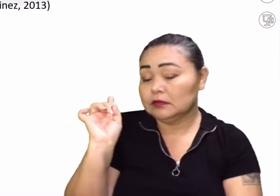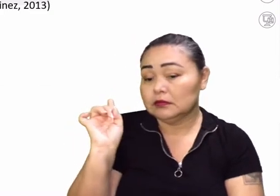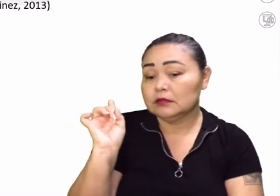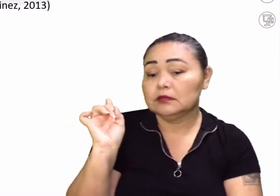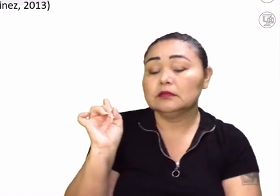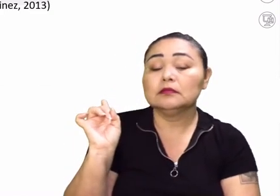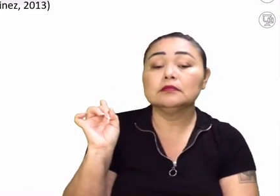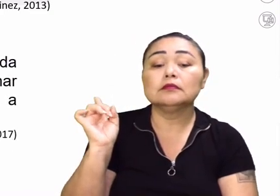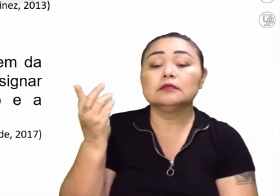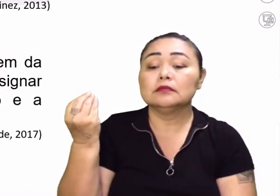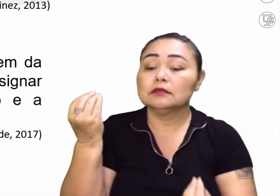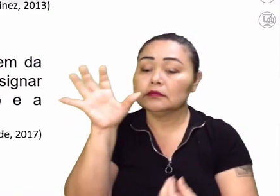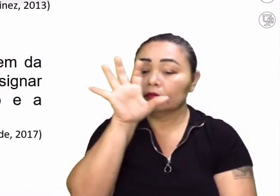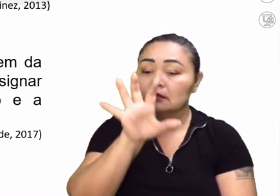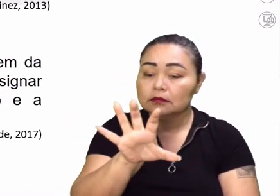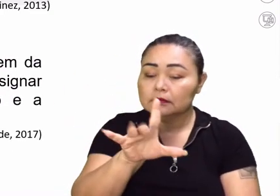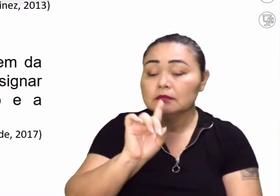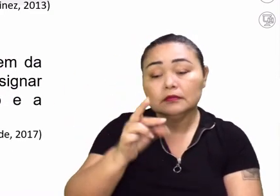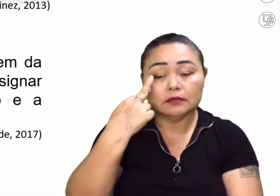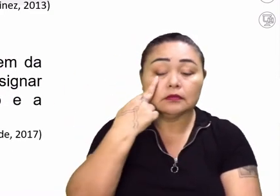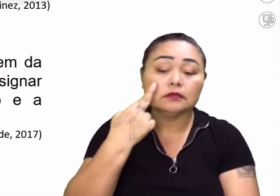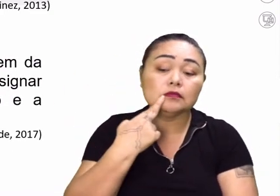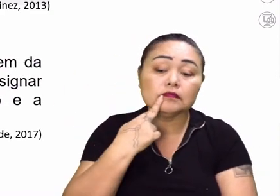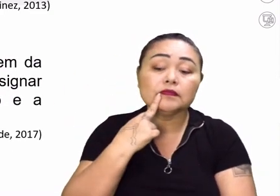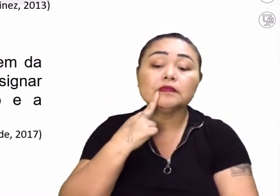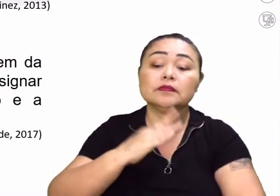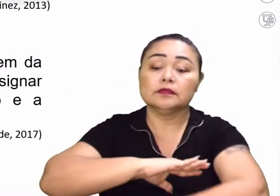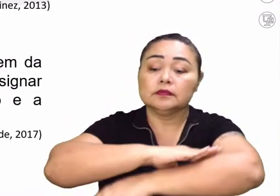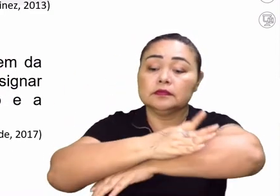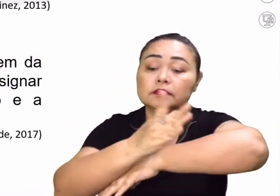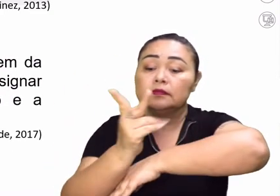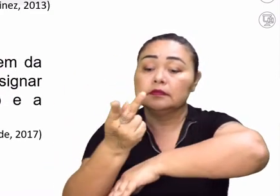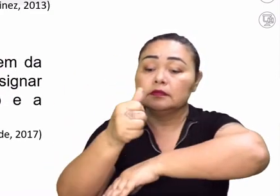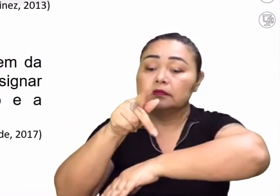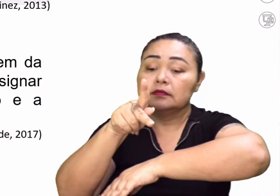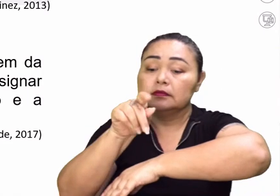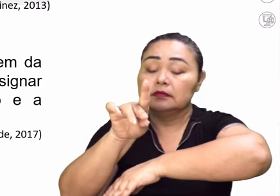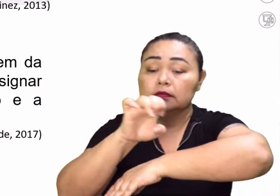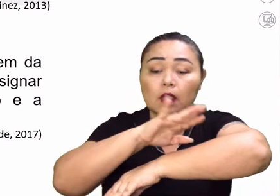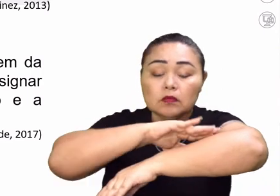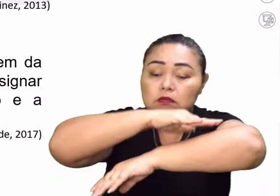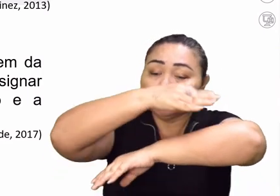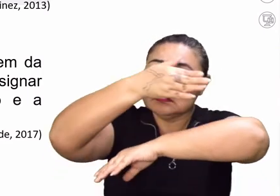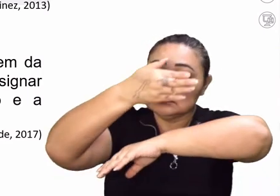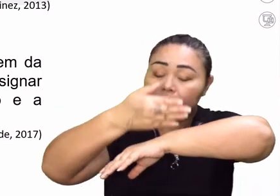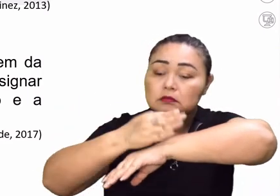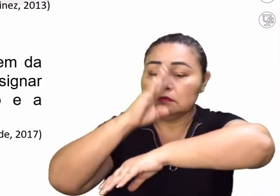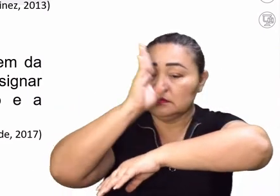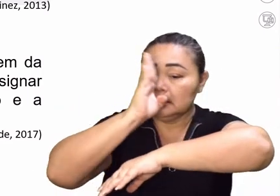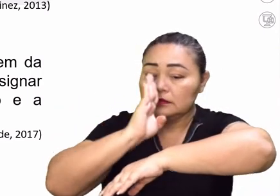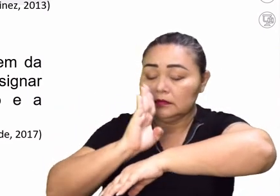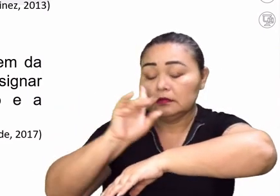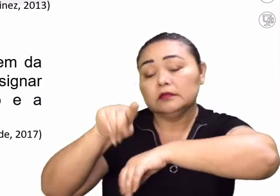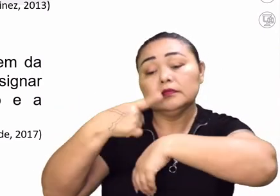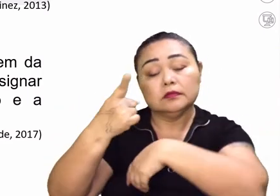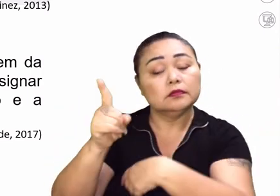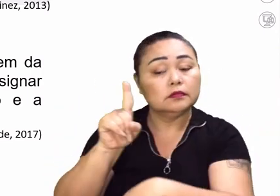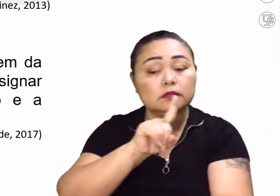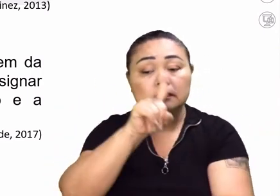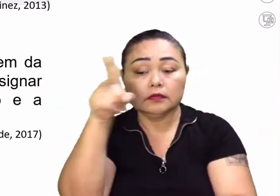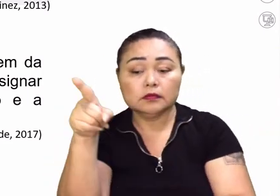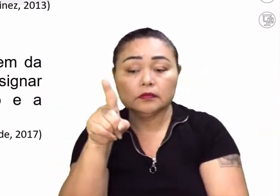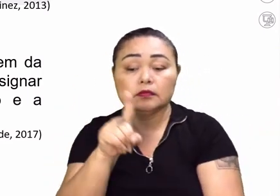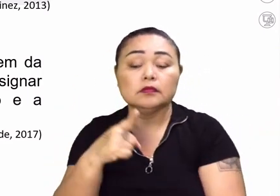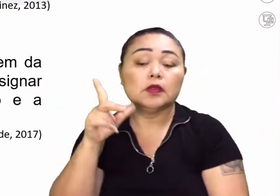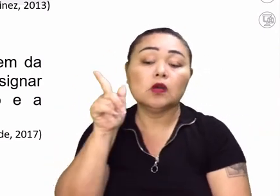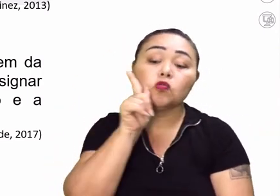no por exemplo no centro-oeste né até que em Rondônia chapadas né dessas regiões de maior altitude do Brasil os nossos queridos alunos que estão lá na